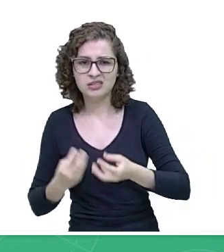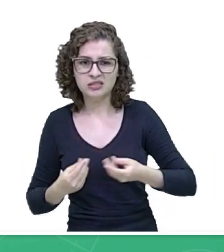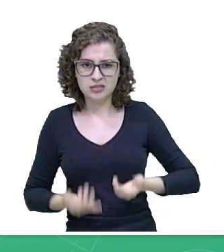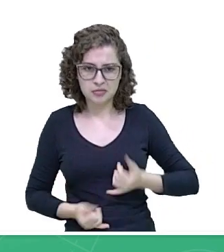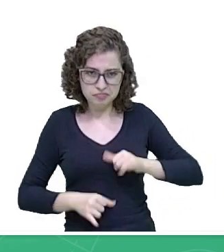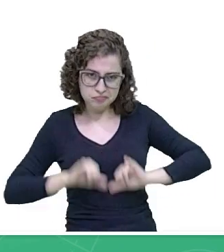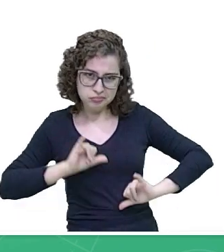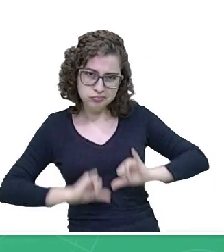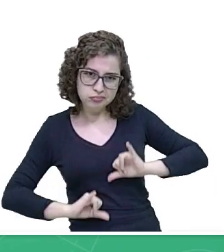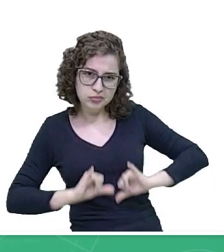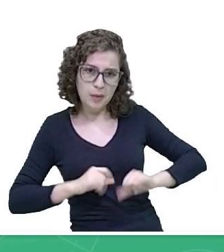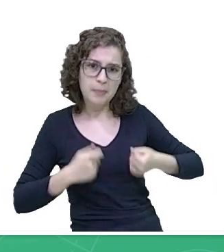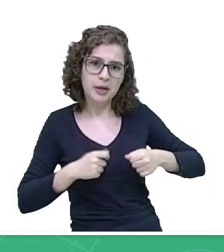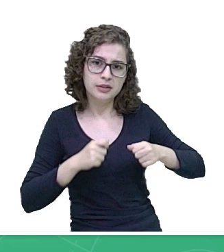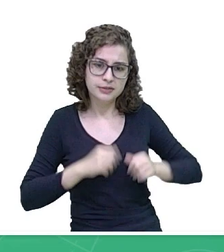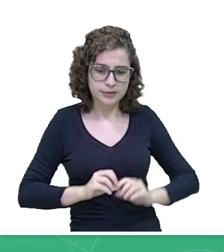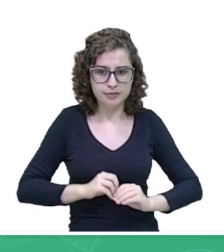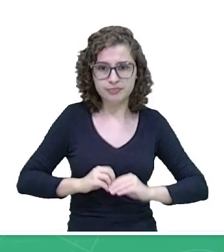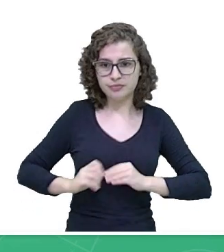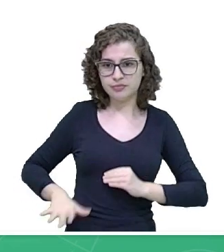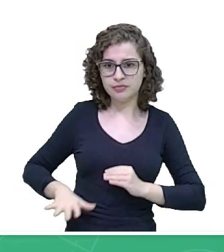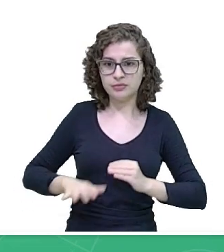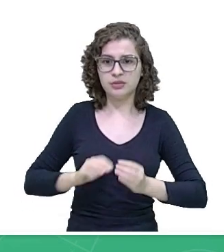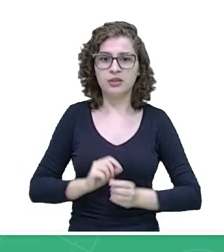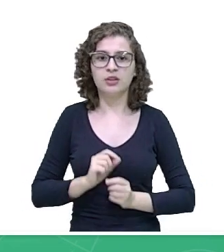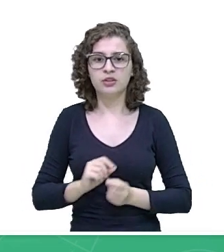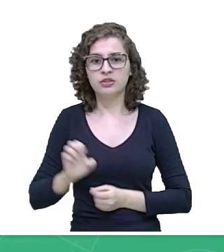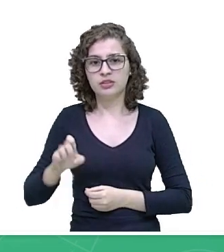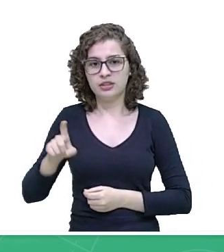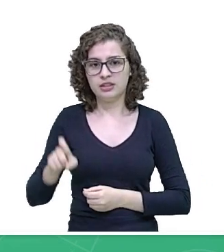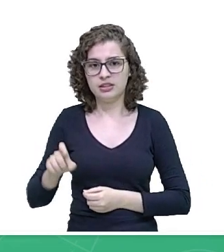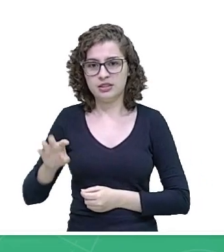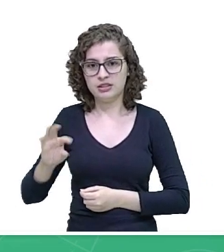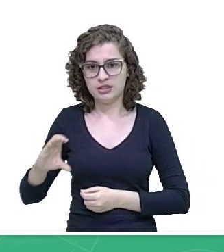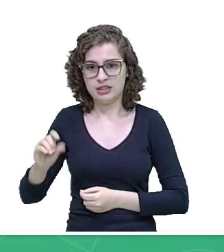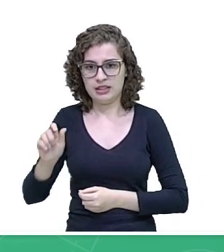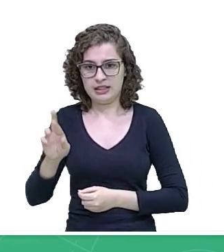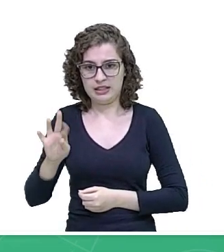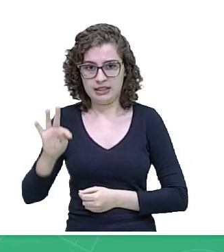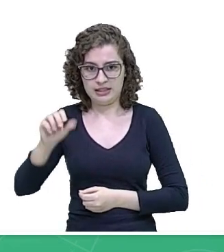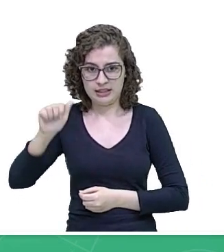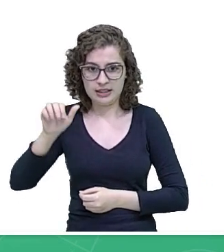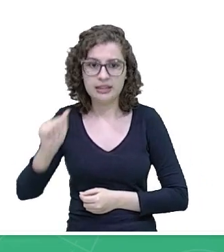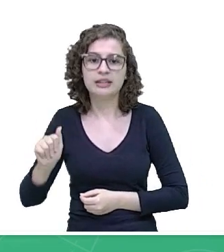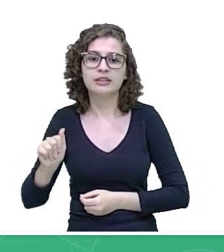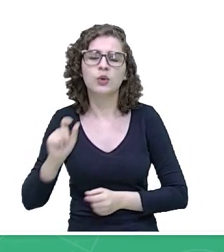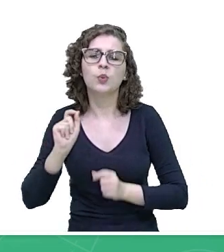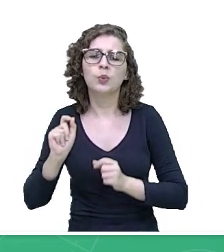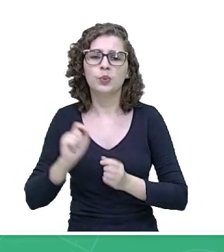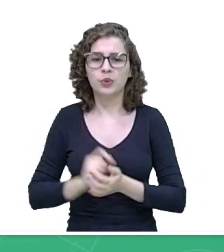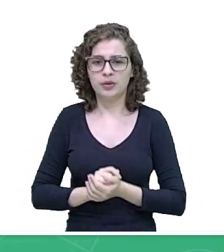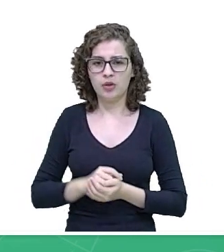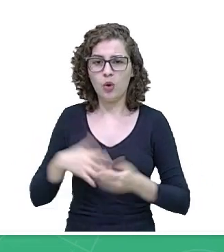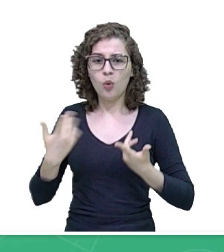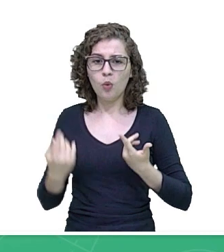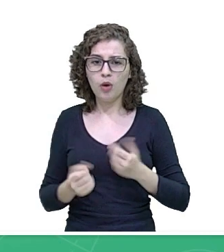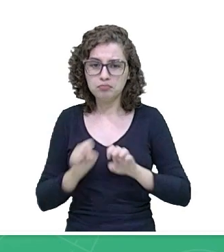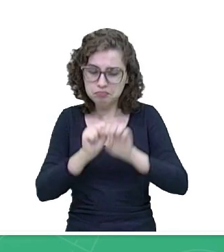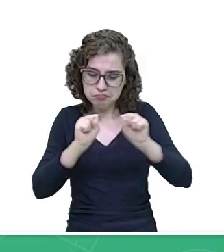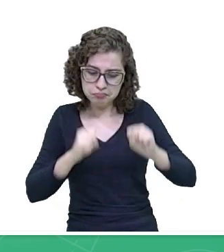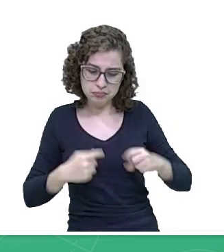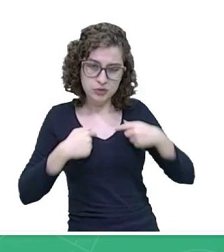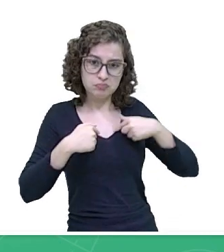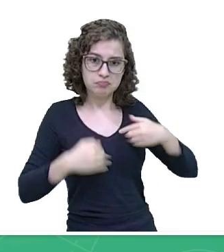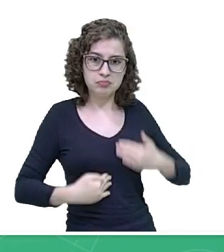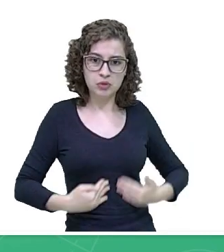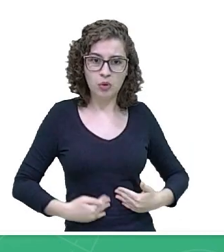essas reações precisam ser eliminados. São as excretas nitrogenadas. Qual sistema do organismo tem por função